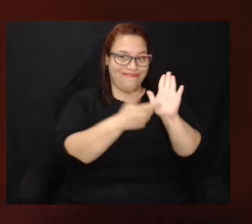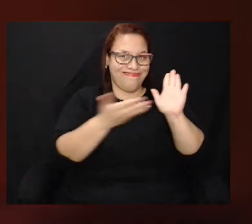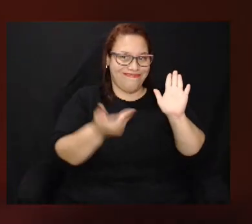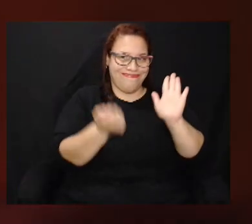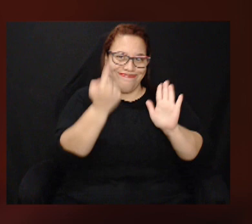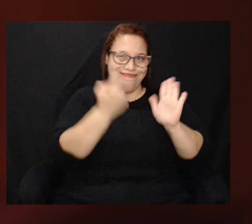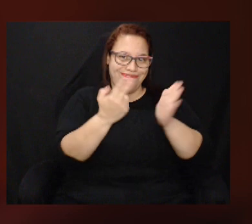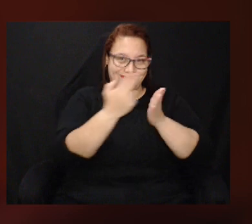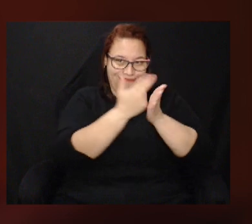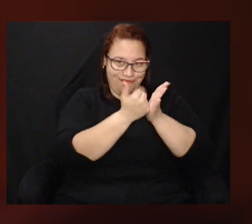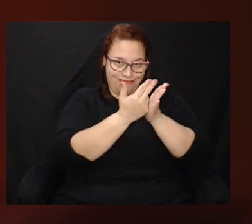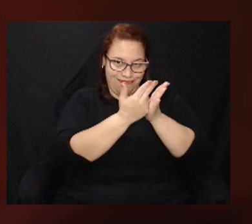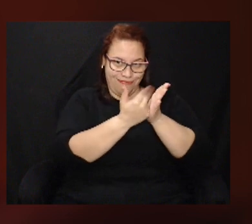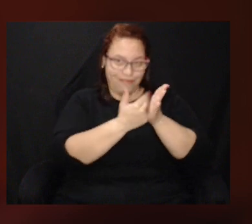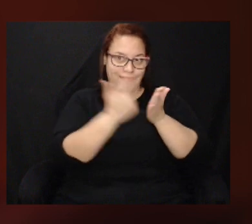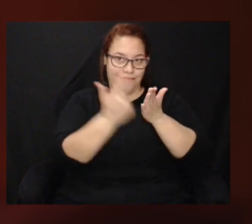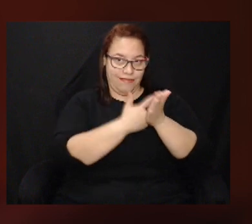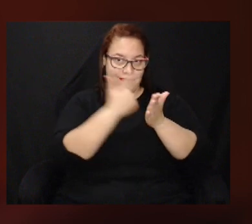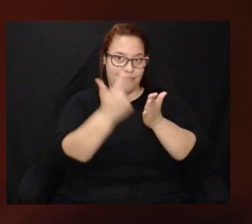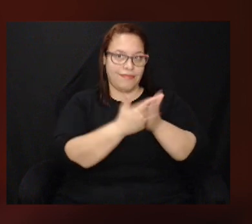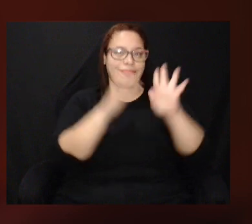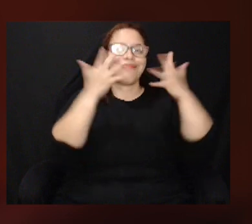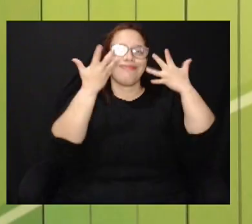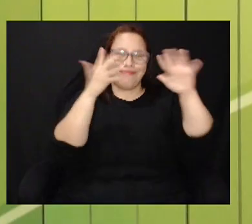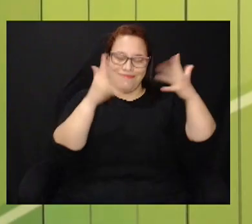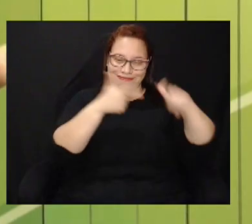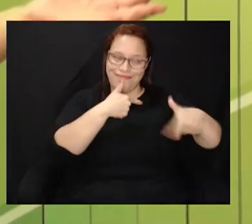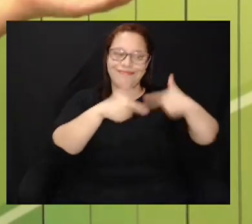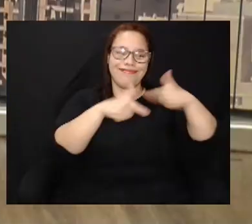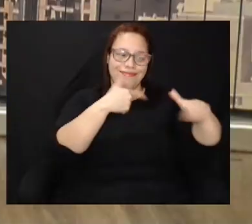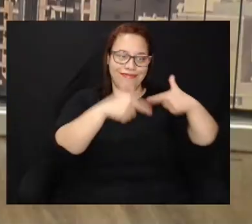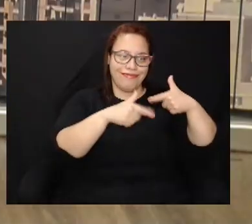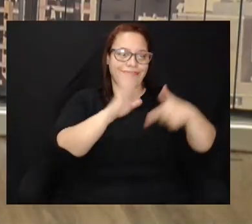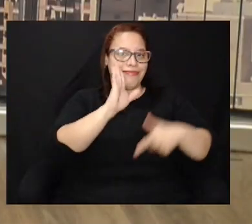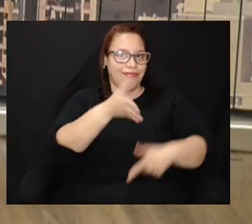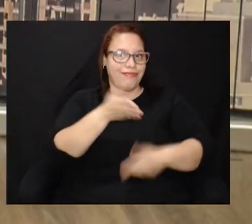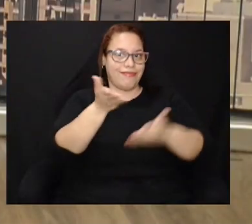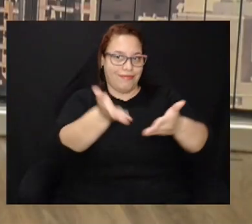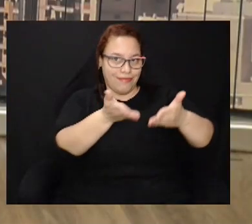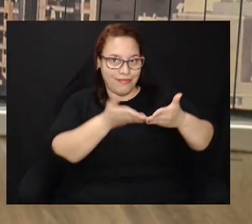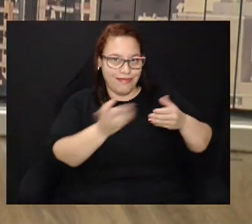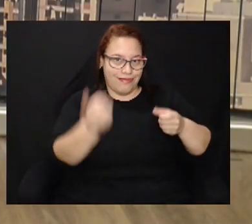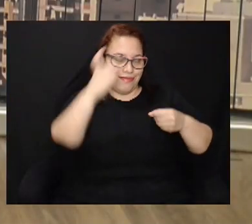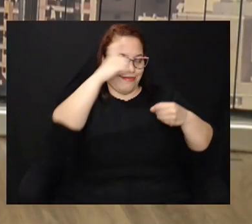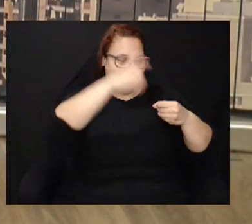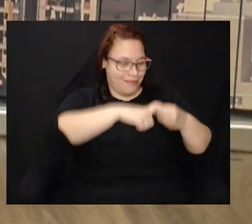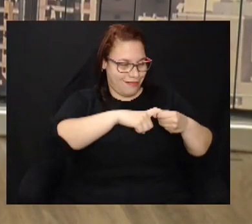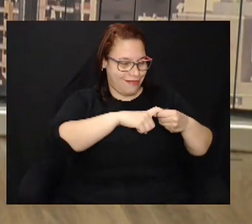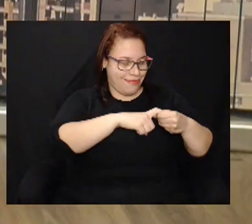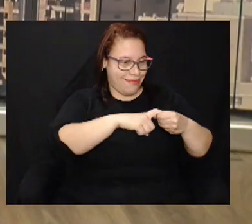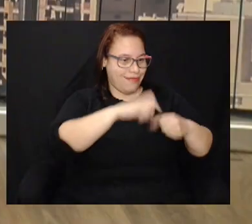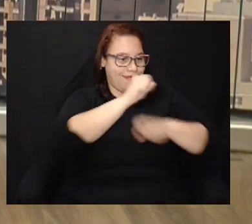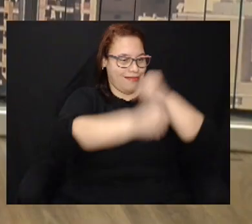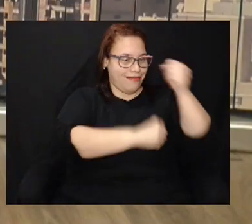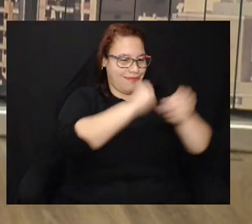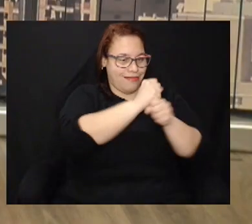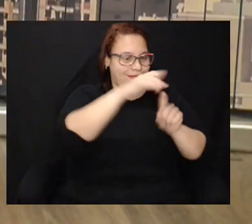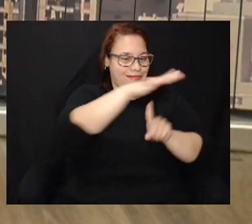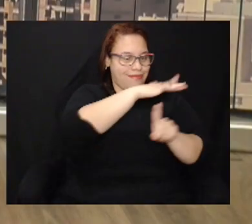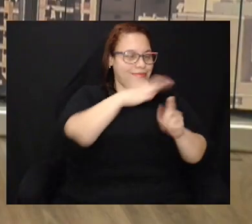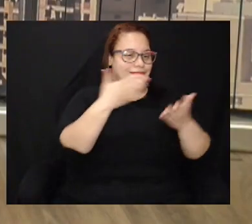inclusive do seu livro. Parabéns por esse trabalho. E eu já deixo um convite para você voltar aqui ao Giro Ambiental, conversar com o